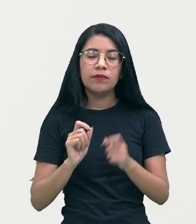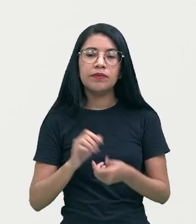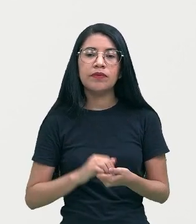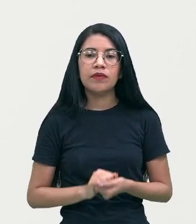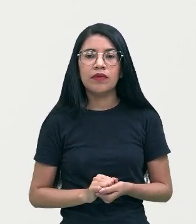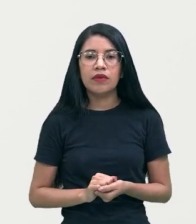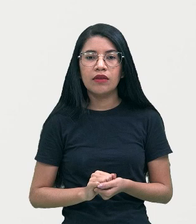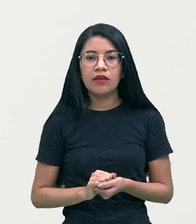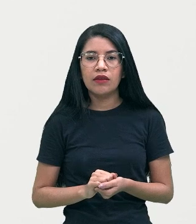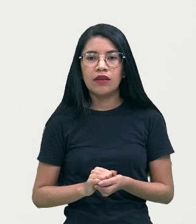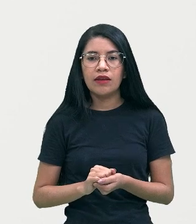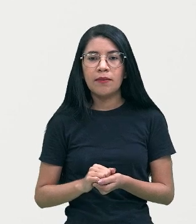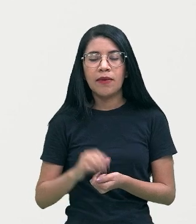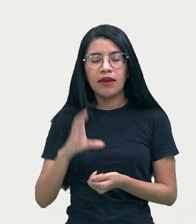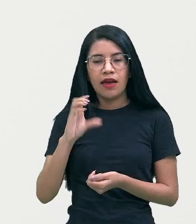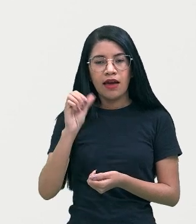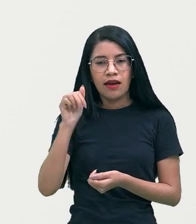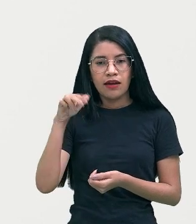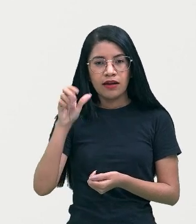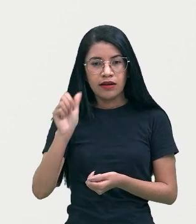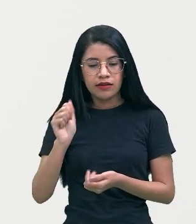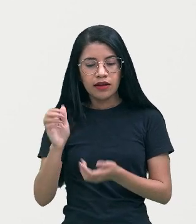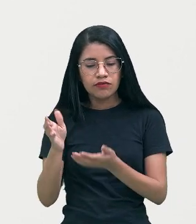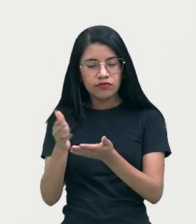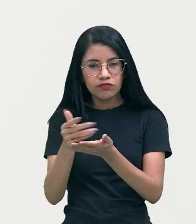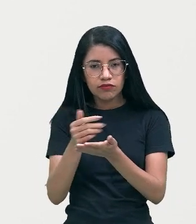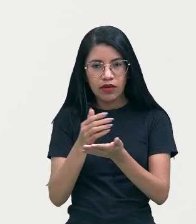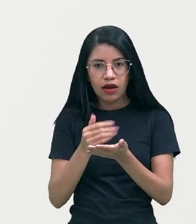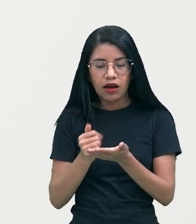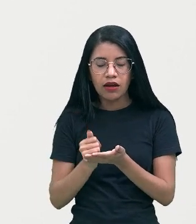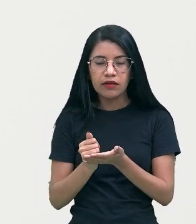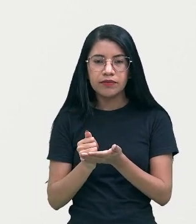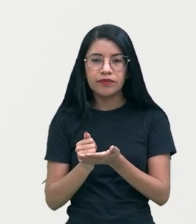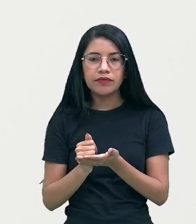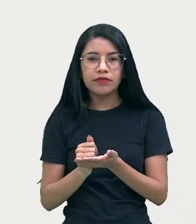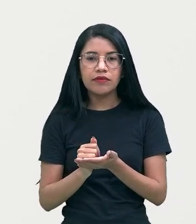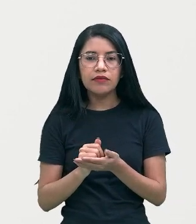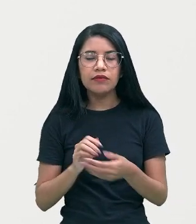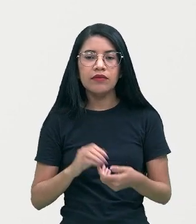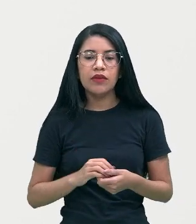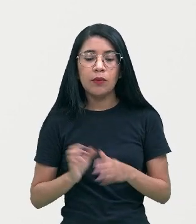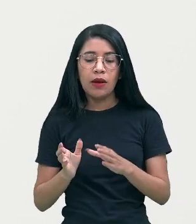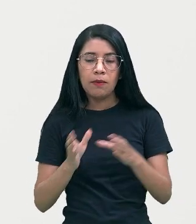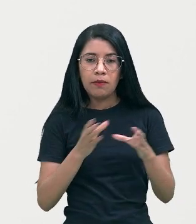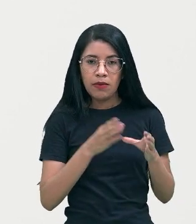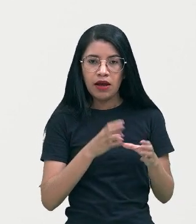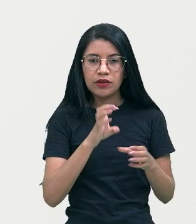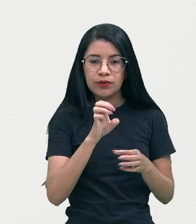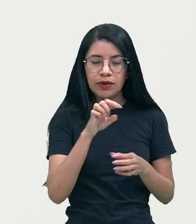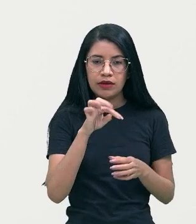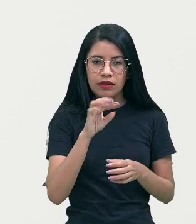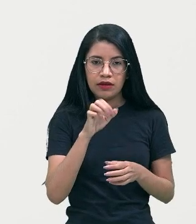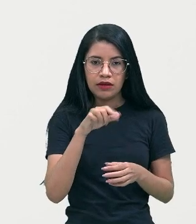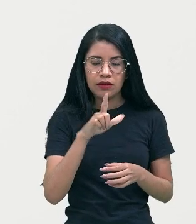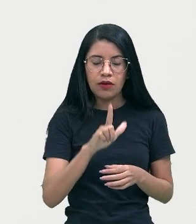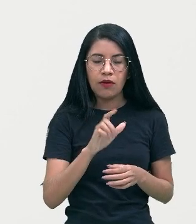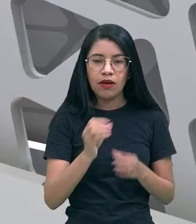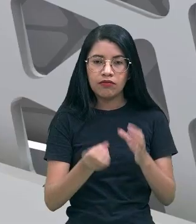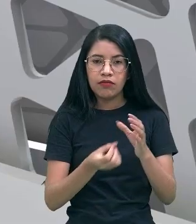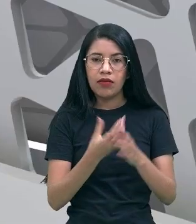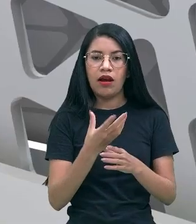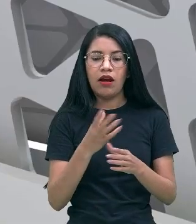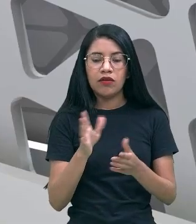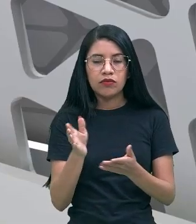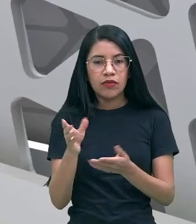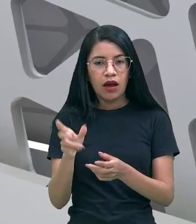cana-de-açúcar, boa parte do etanol, O etanol brasileiro é formado da cana-de-açúcar